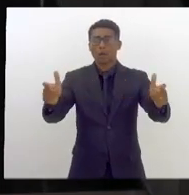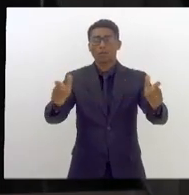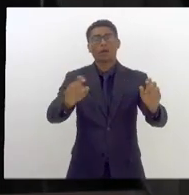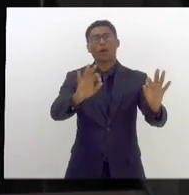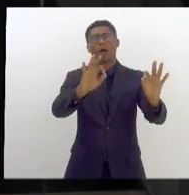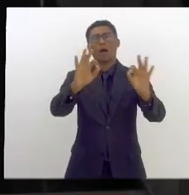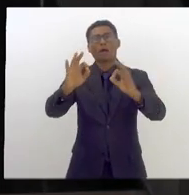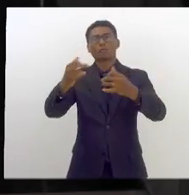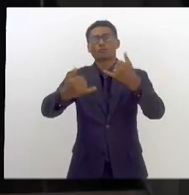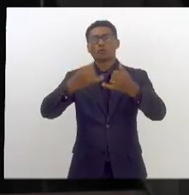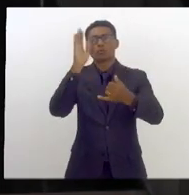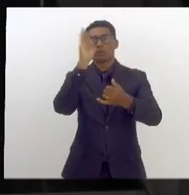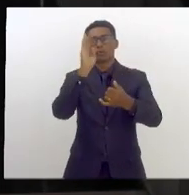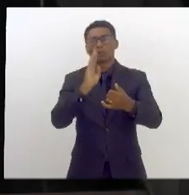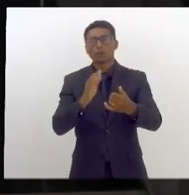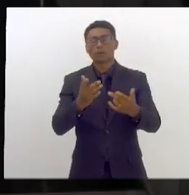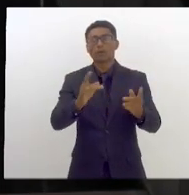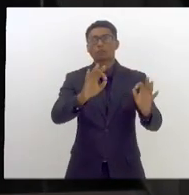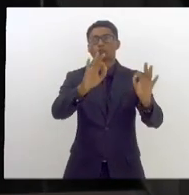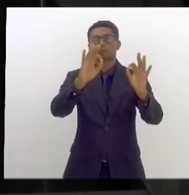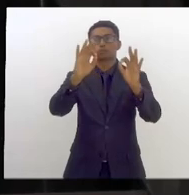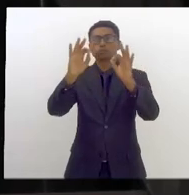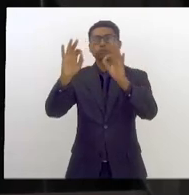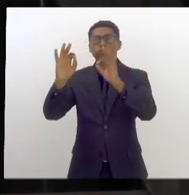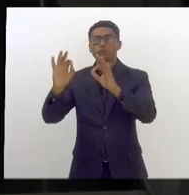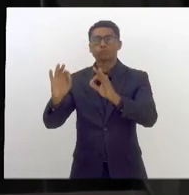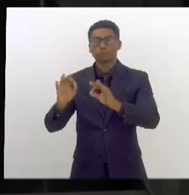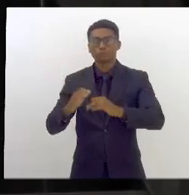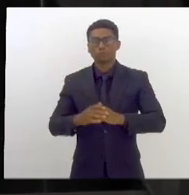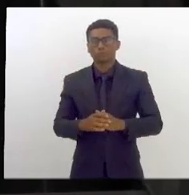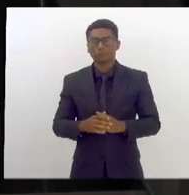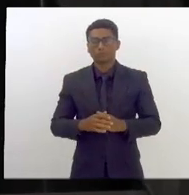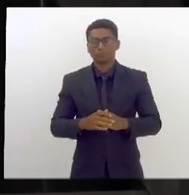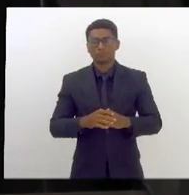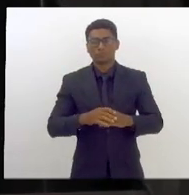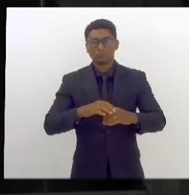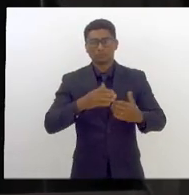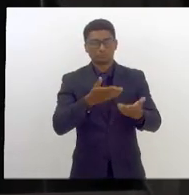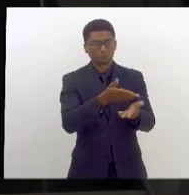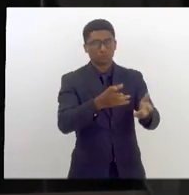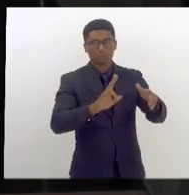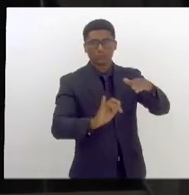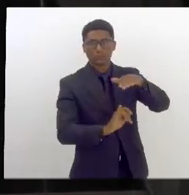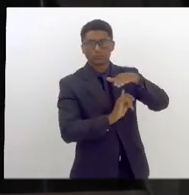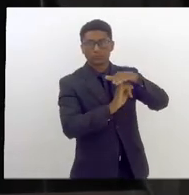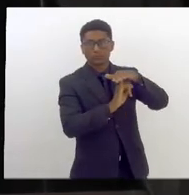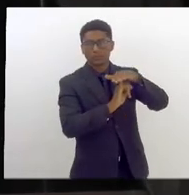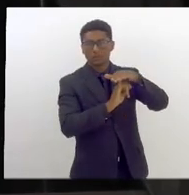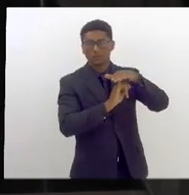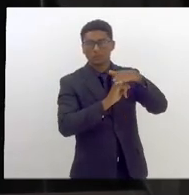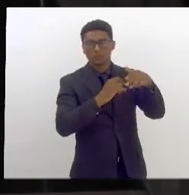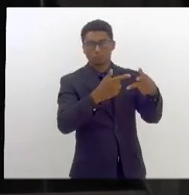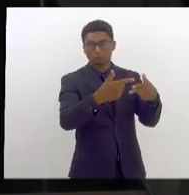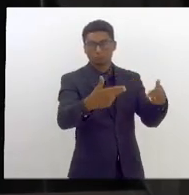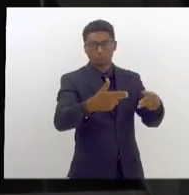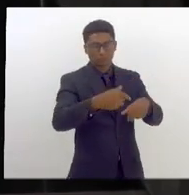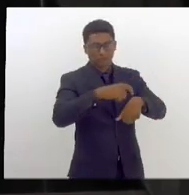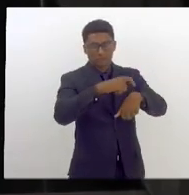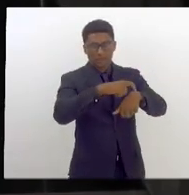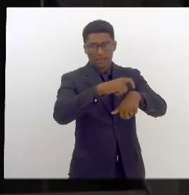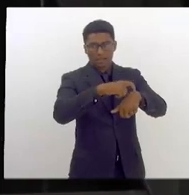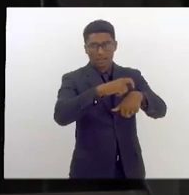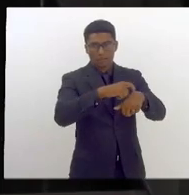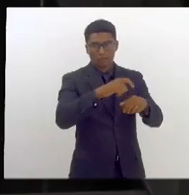jogo com os expedientes nas instituições públicas a meio tempo a meio período